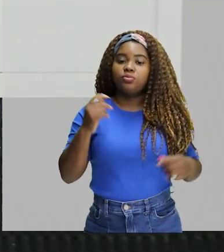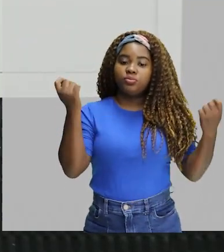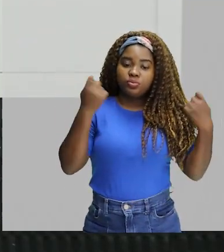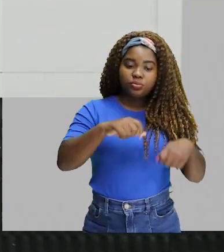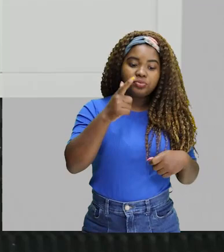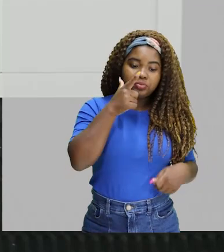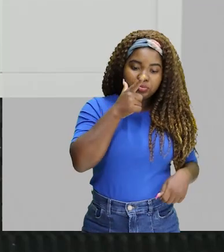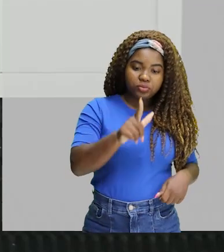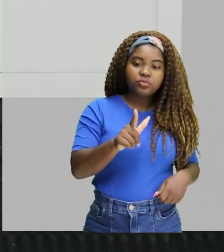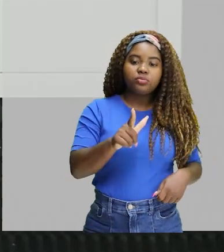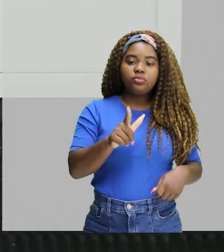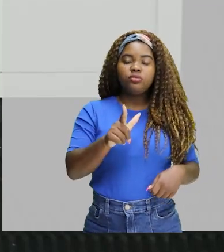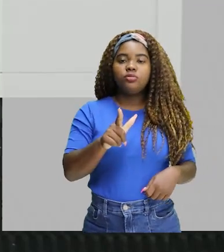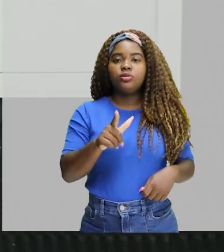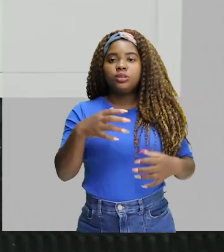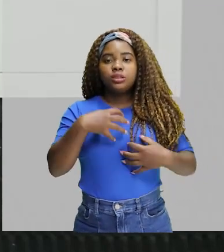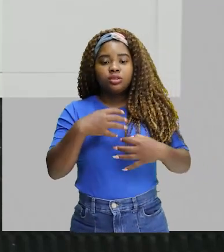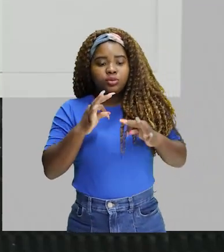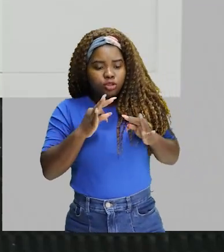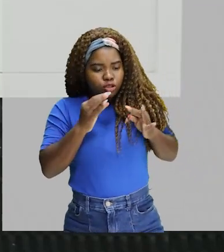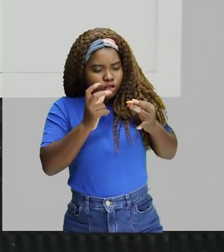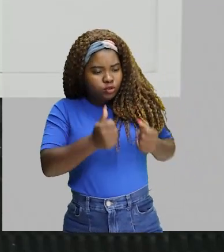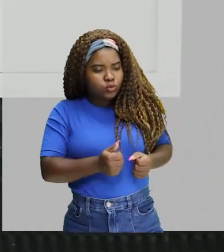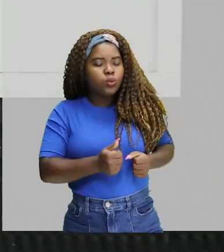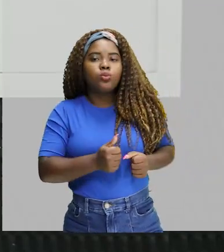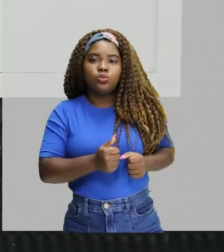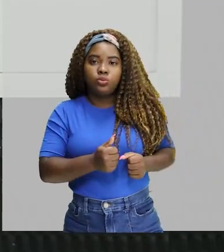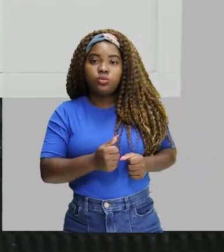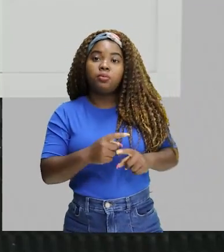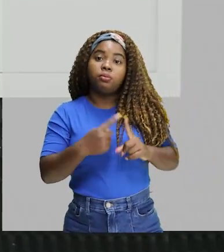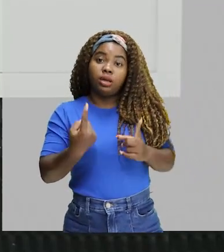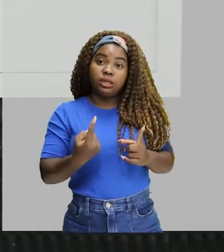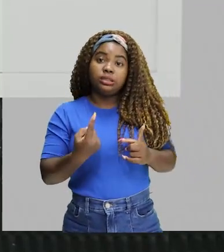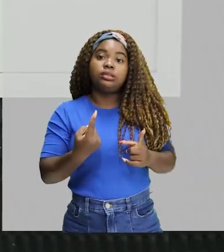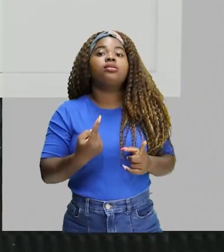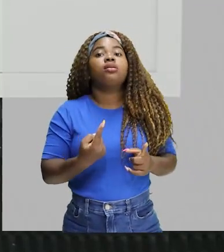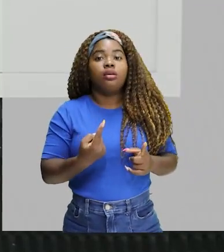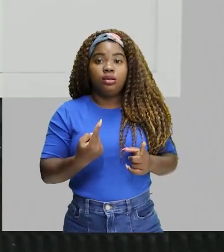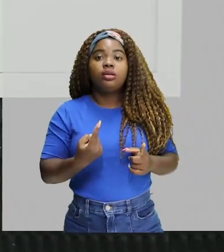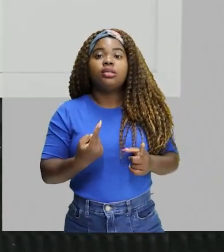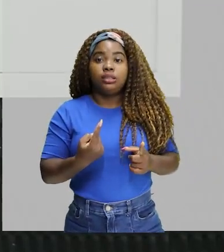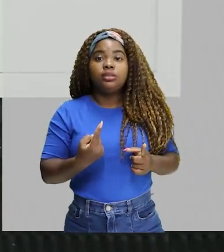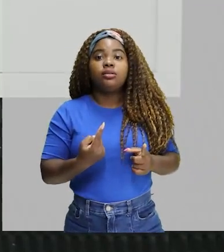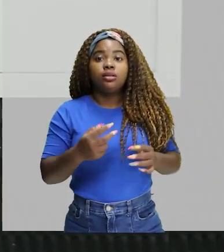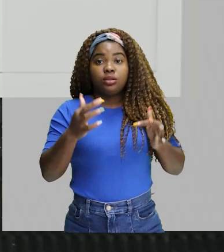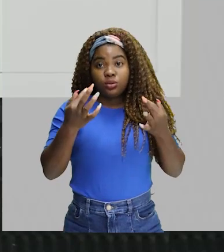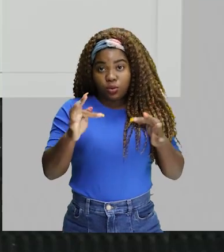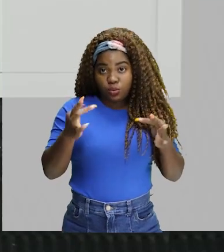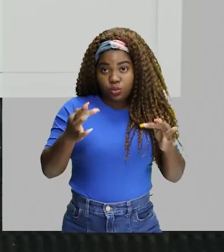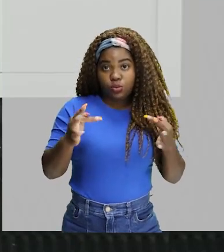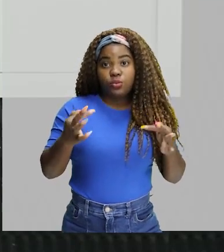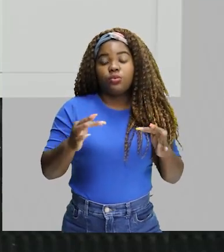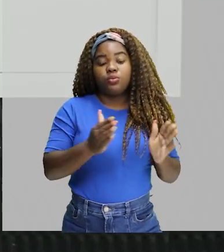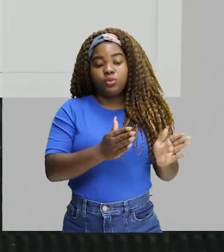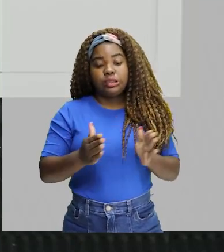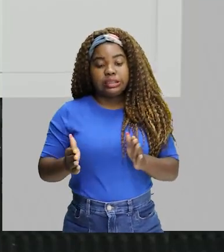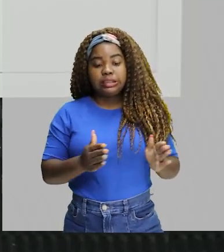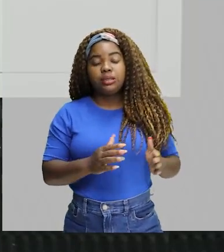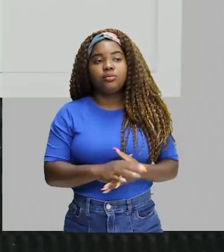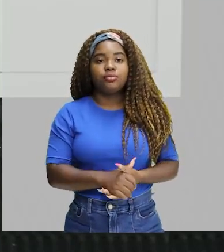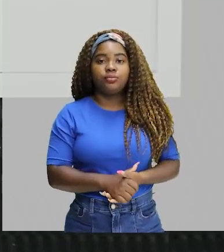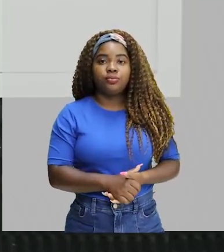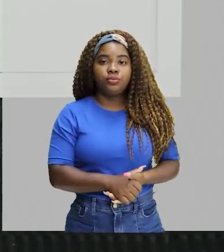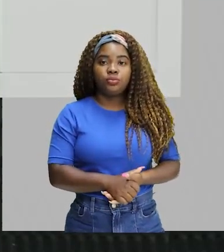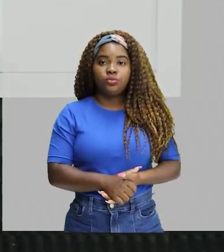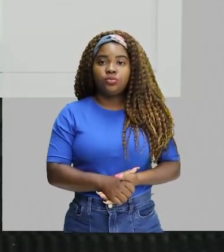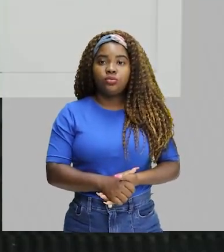plenitude, ele provavelmente é doloroso. Através desse método dialético, então, o método